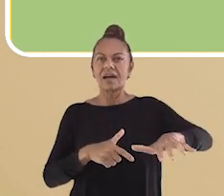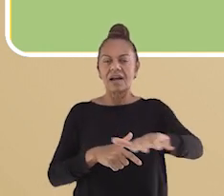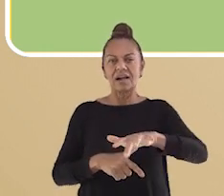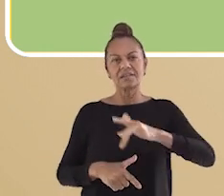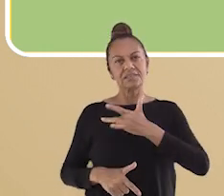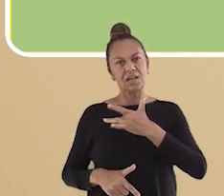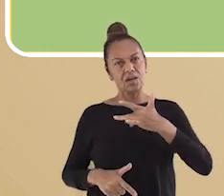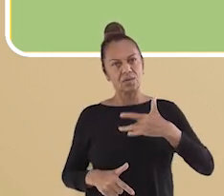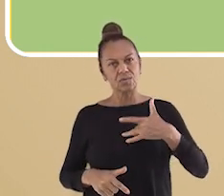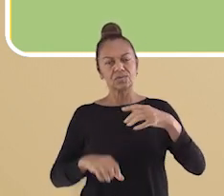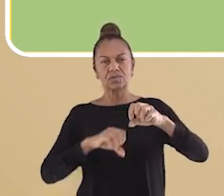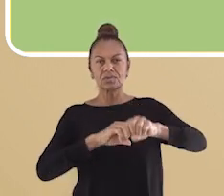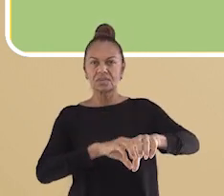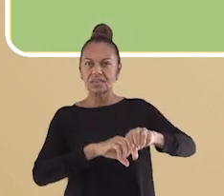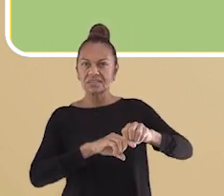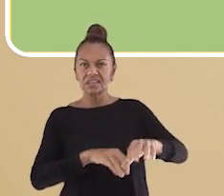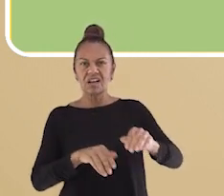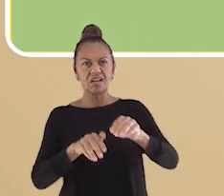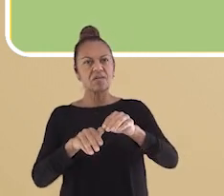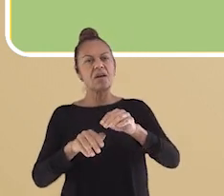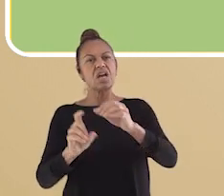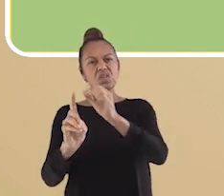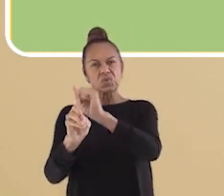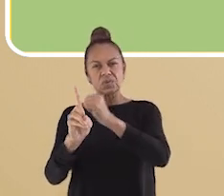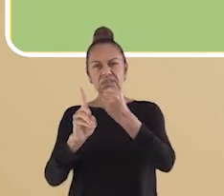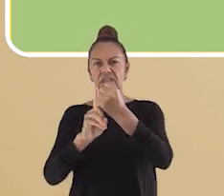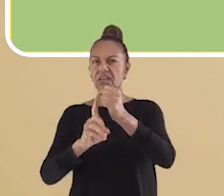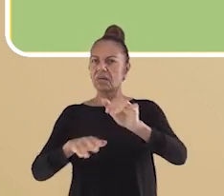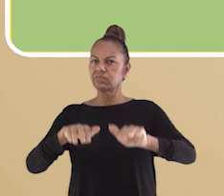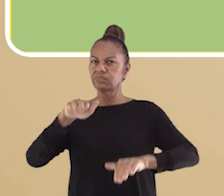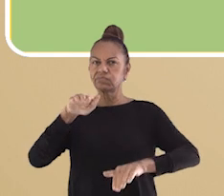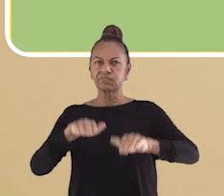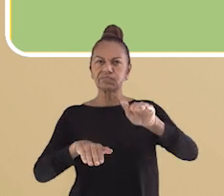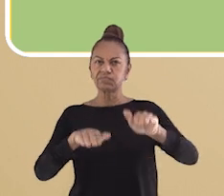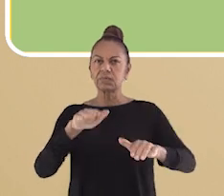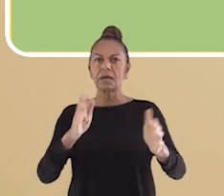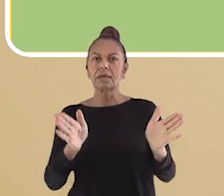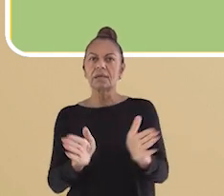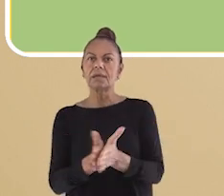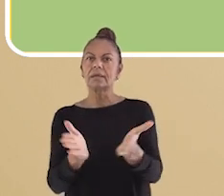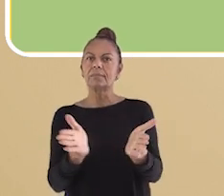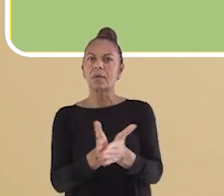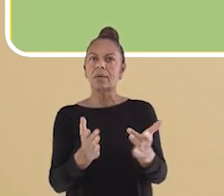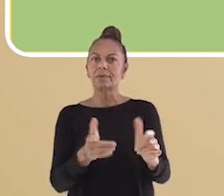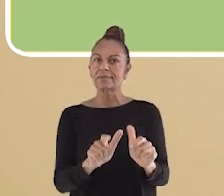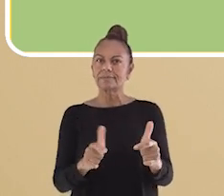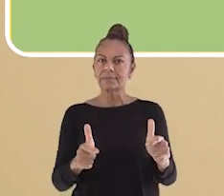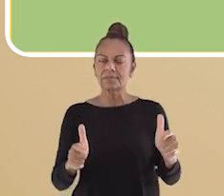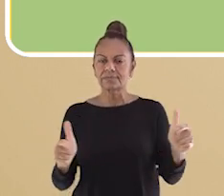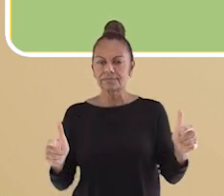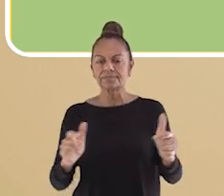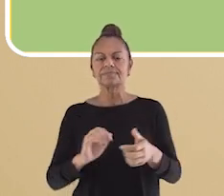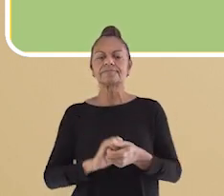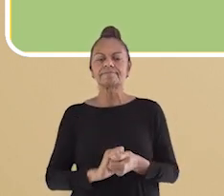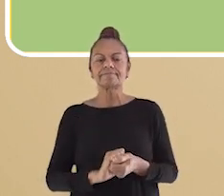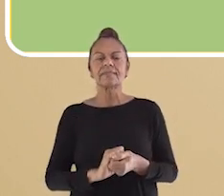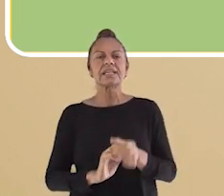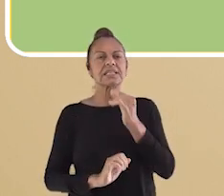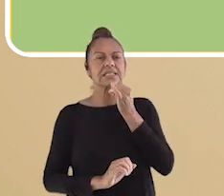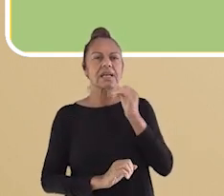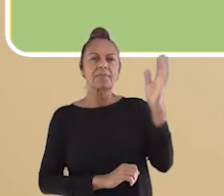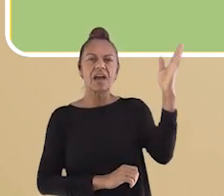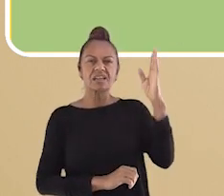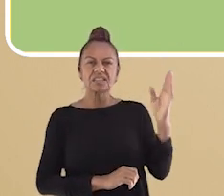na saúde, educação, desigualdade social e pobreza. Temos como exemplos de